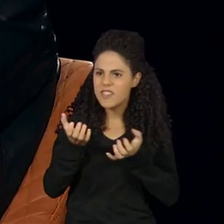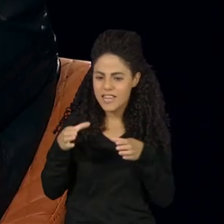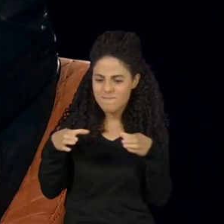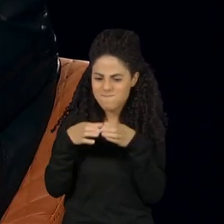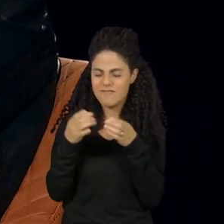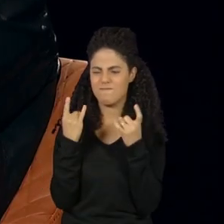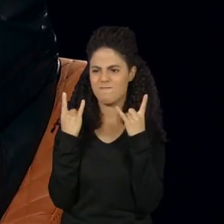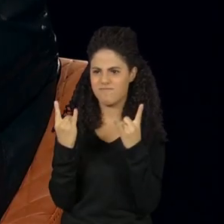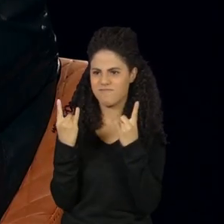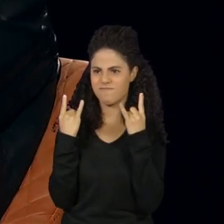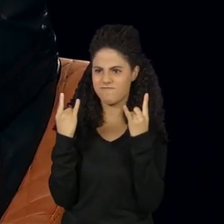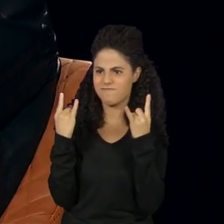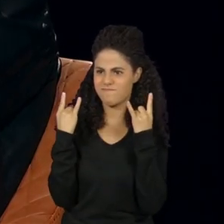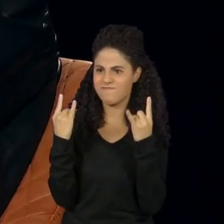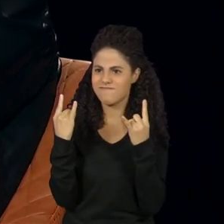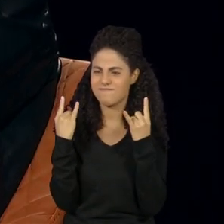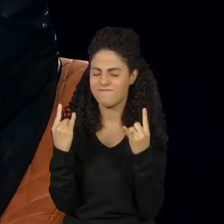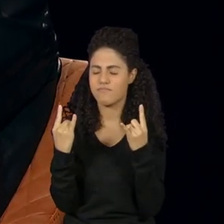rock